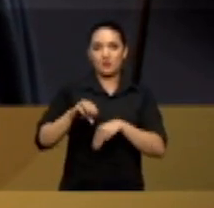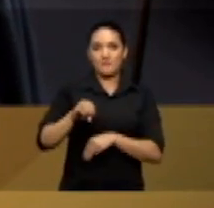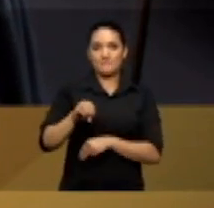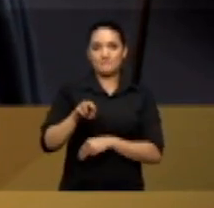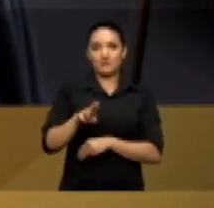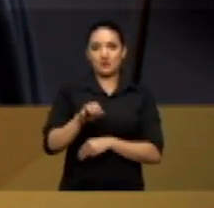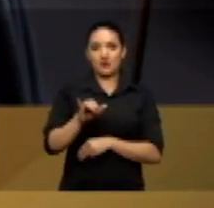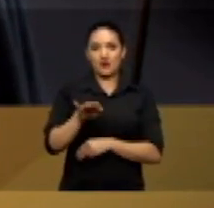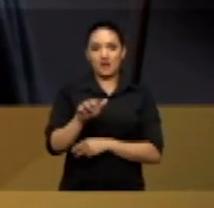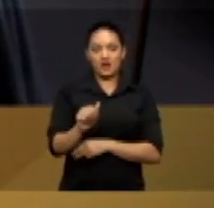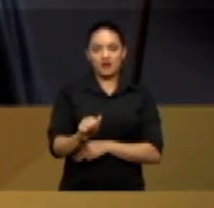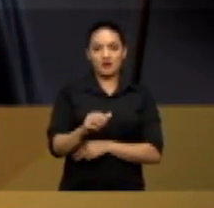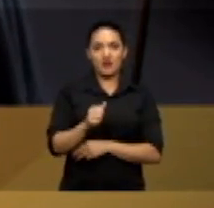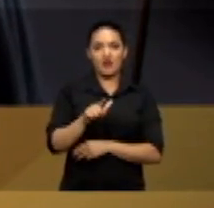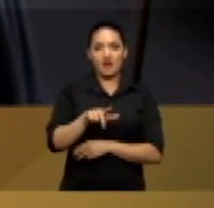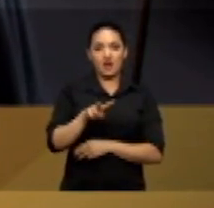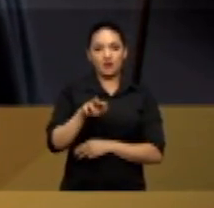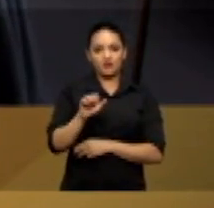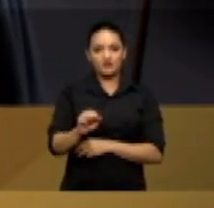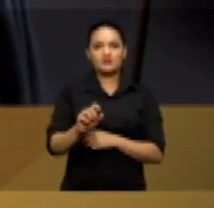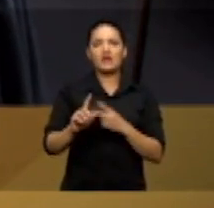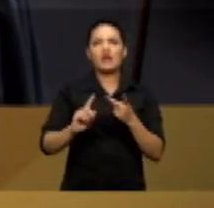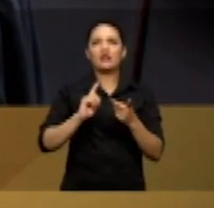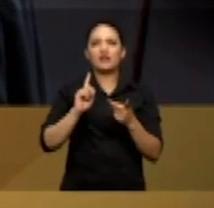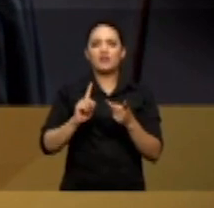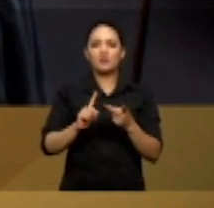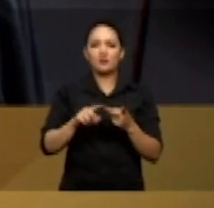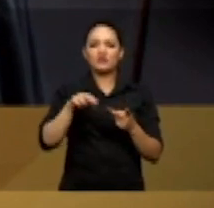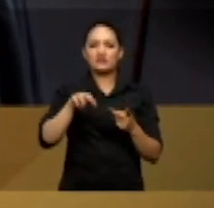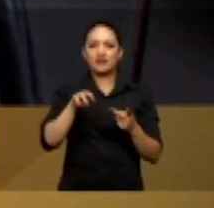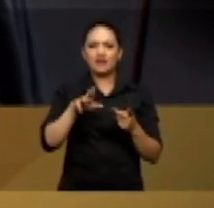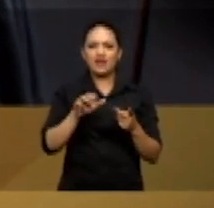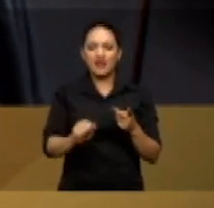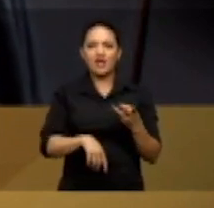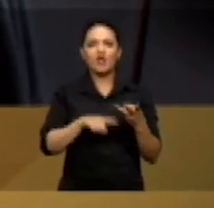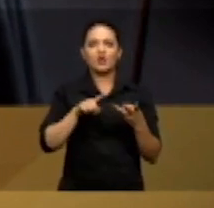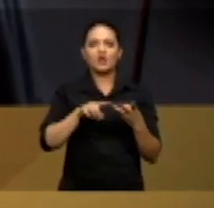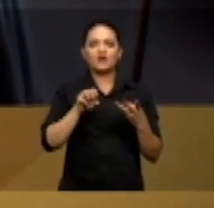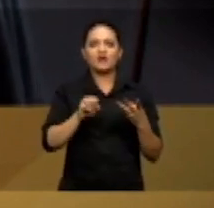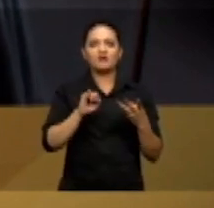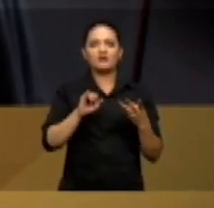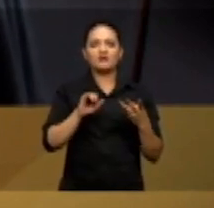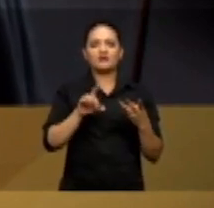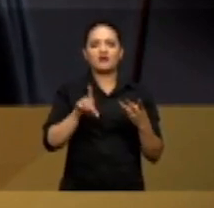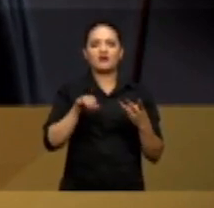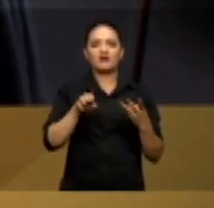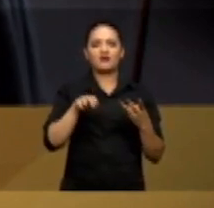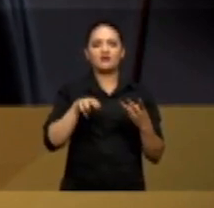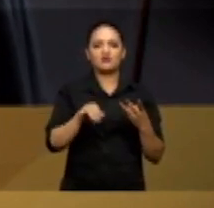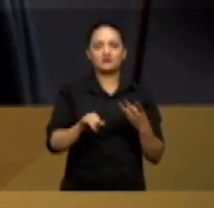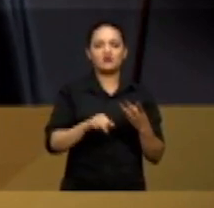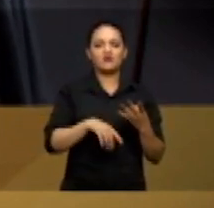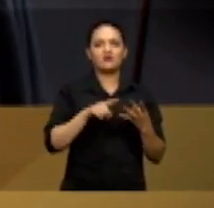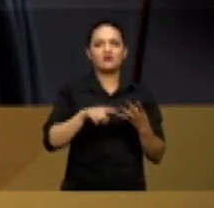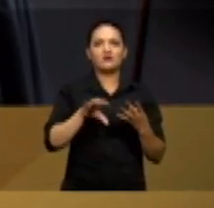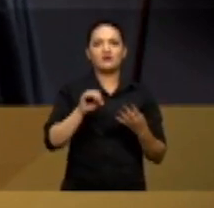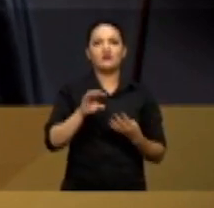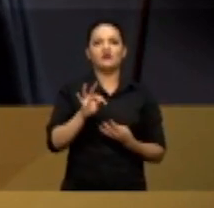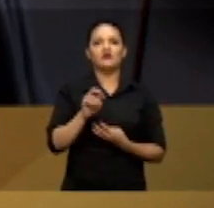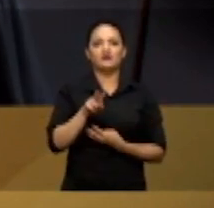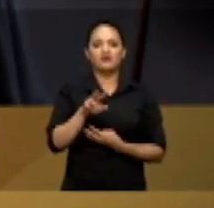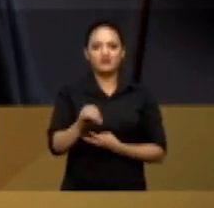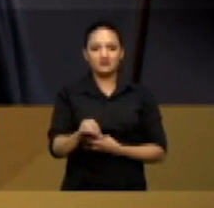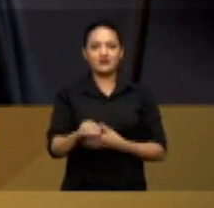vinham os ministros Nery da Silveira, Sidney Sanches, Otávio Galotti,